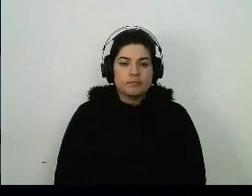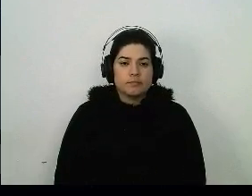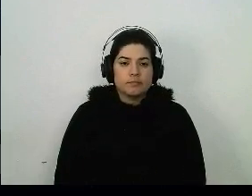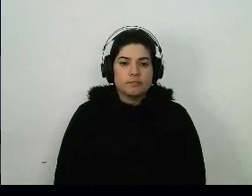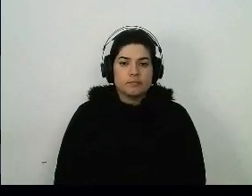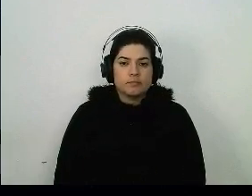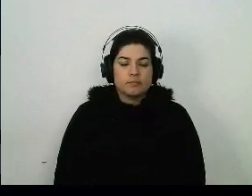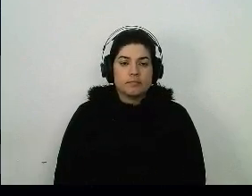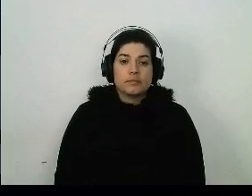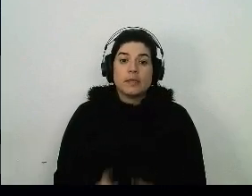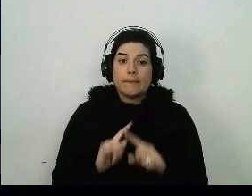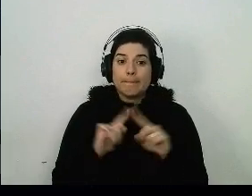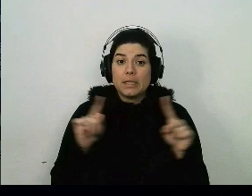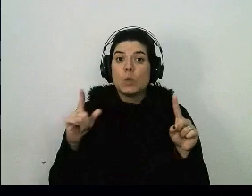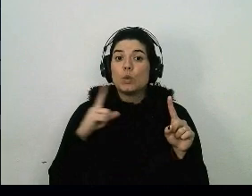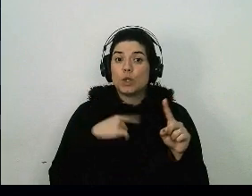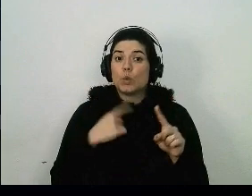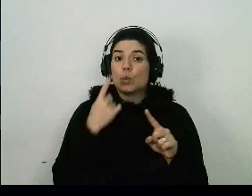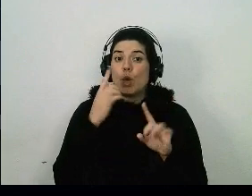Só que eu já tenho pronto.